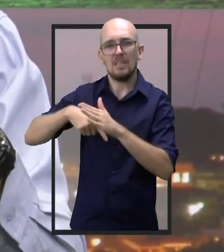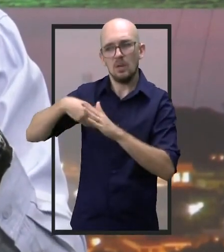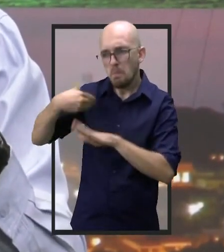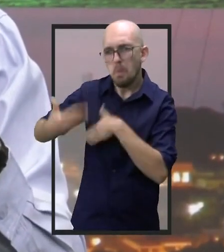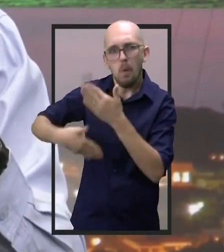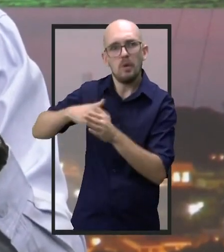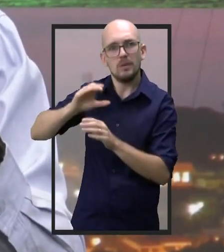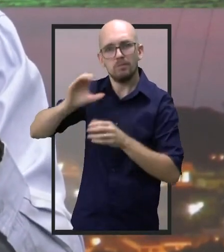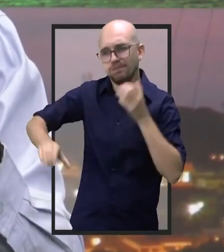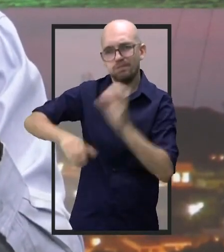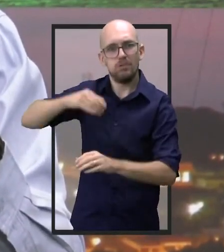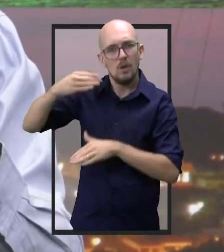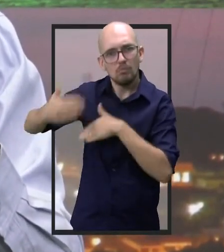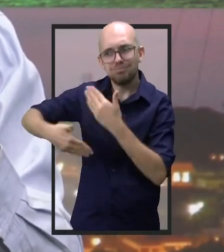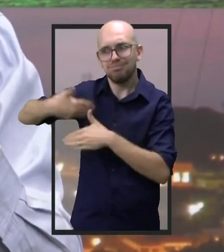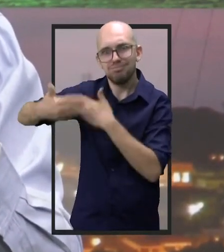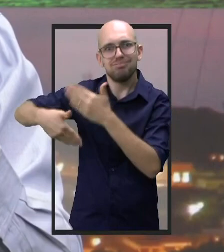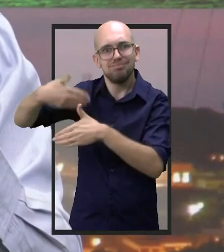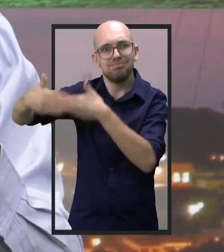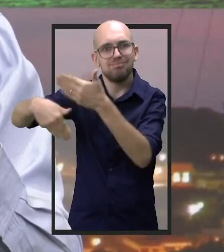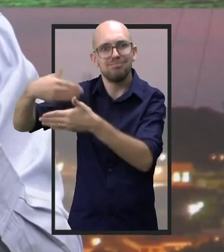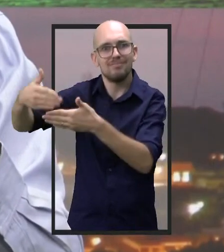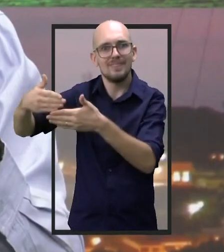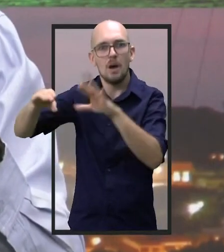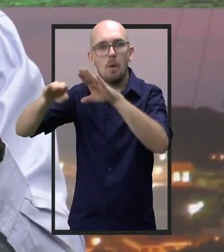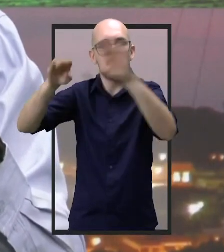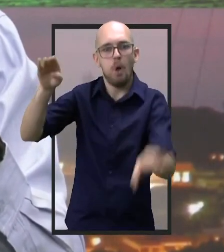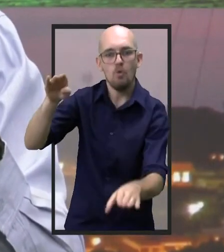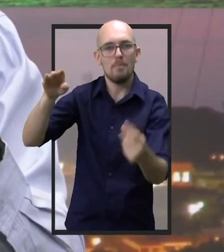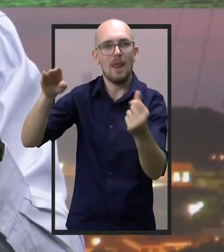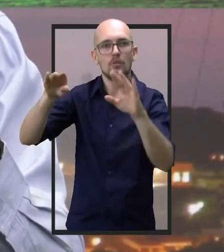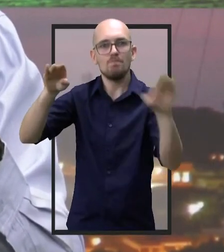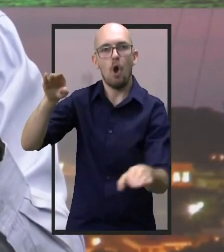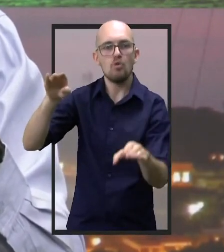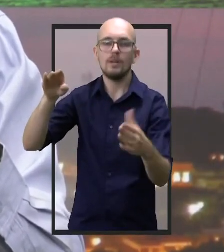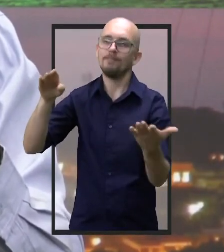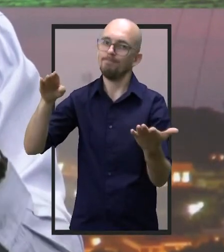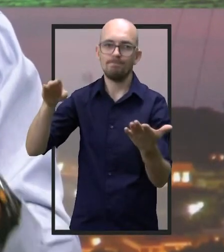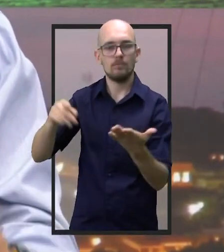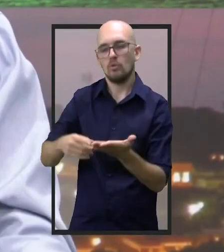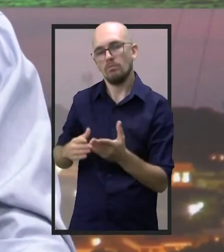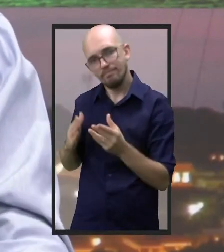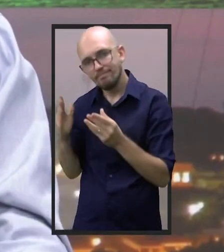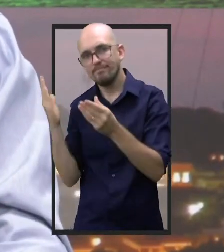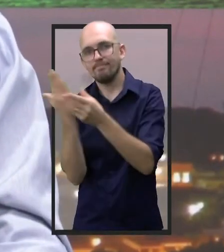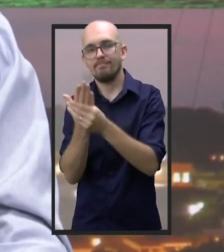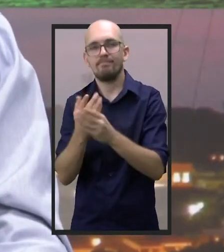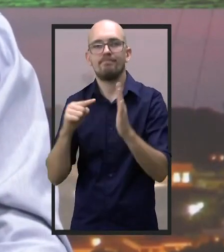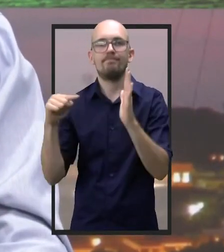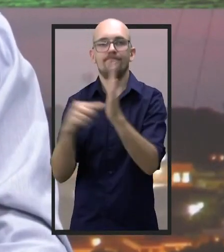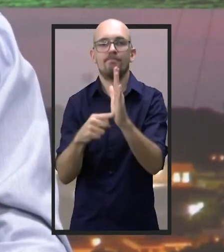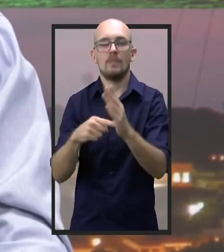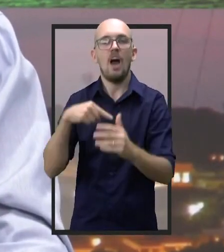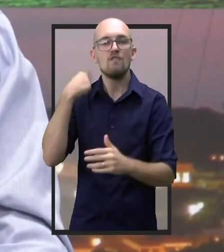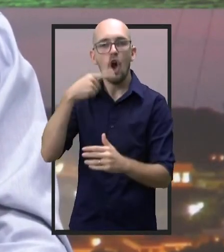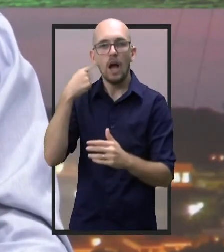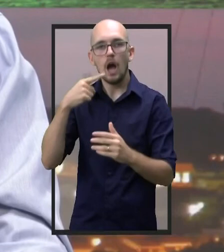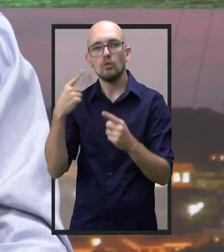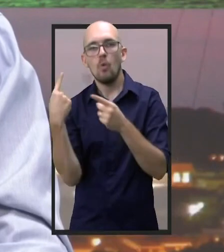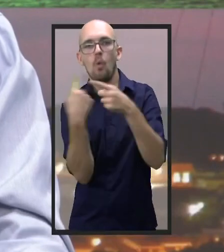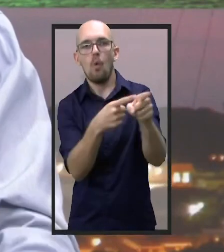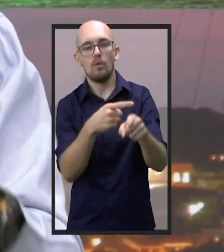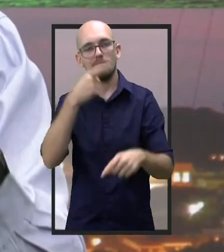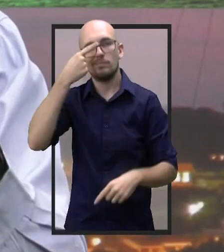fantástico. Agora nós estamos pleiteando fazer o mesmo conjunto de advogados, essa ação para ser feita contra a